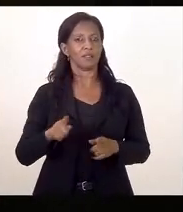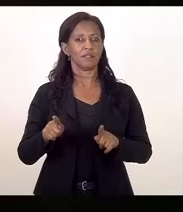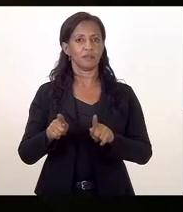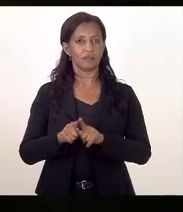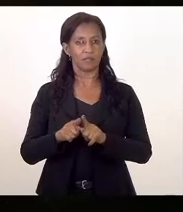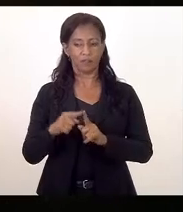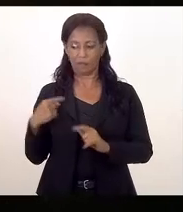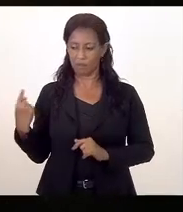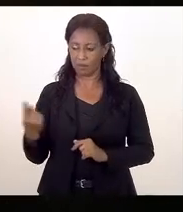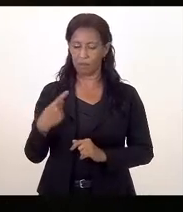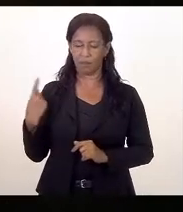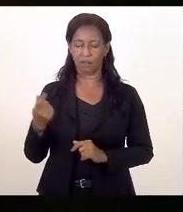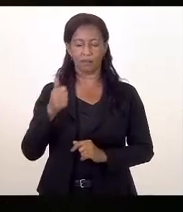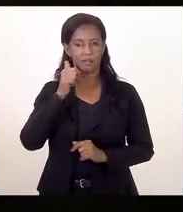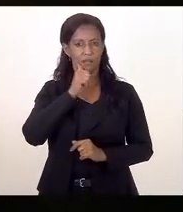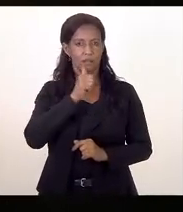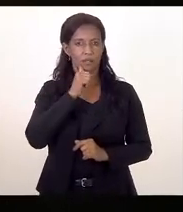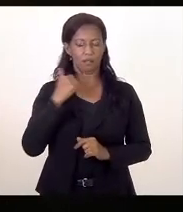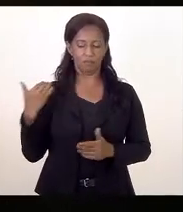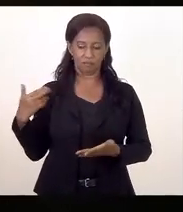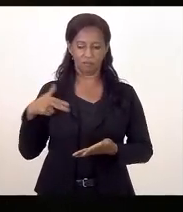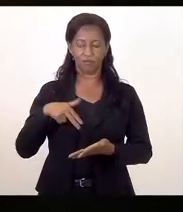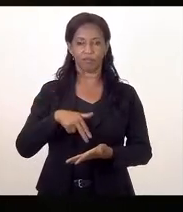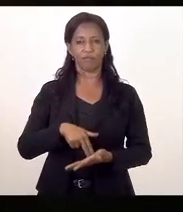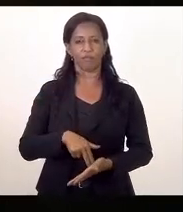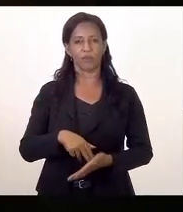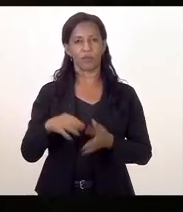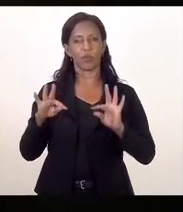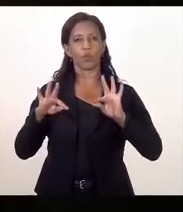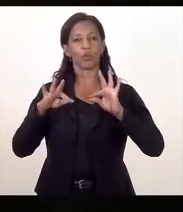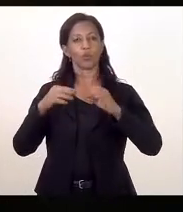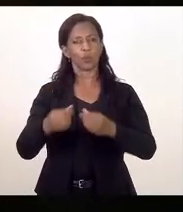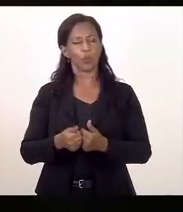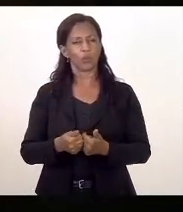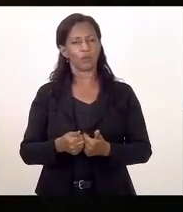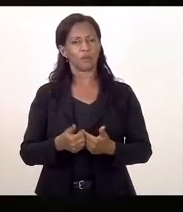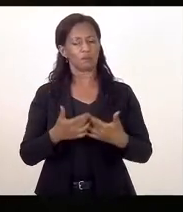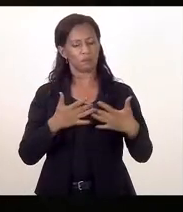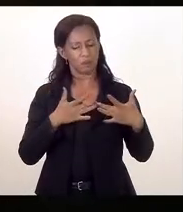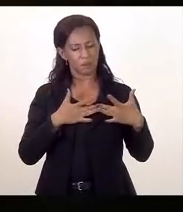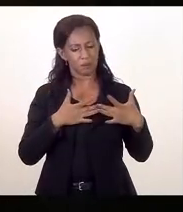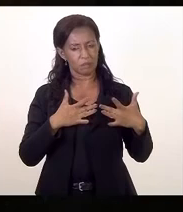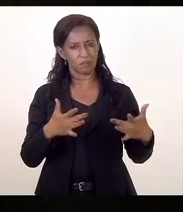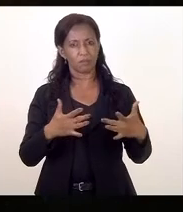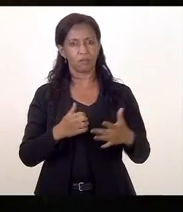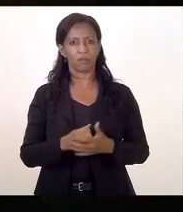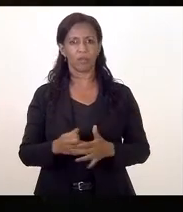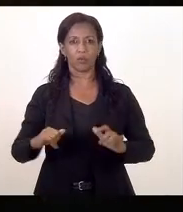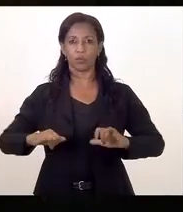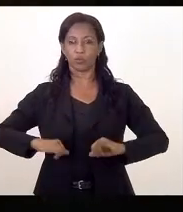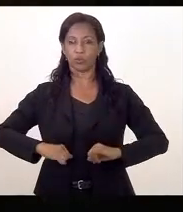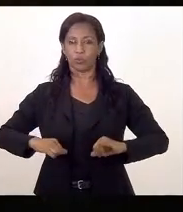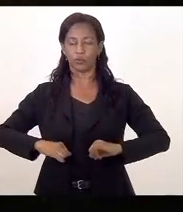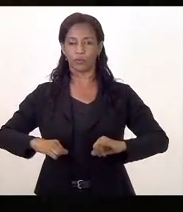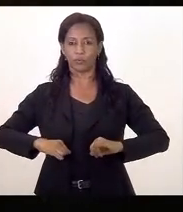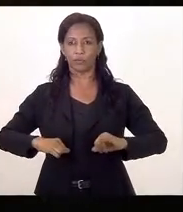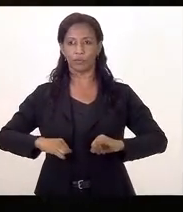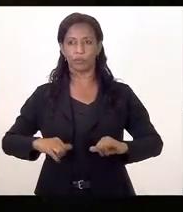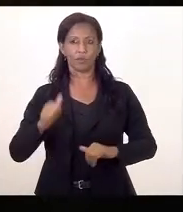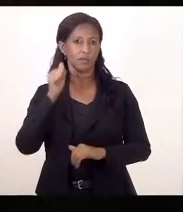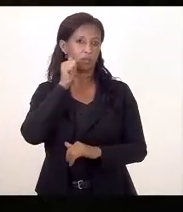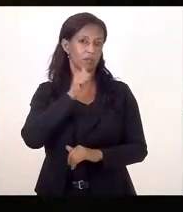para nós mulheres. Venho aqui empenhar toda a minha solidariedade ao sofrimento daquelas